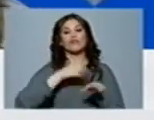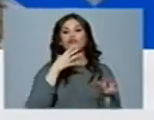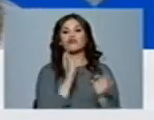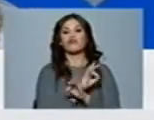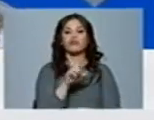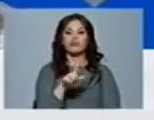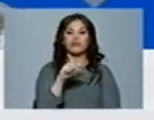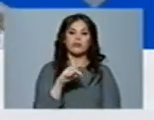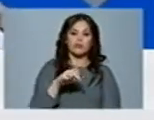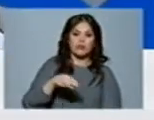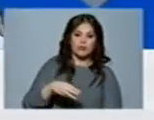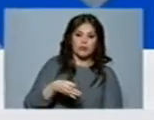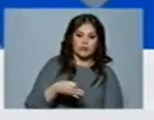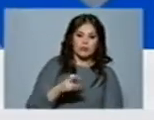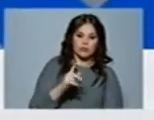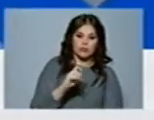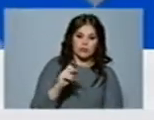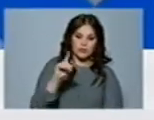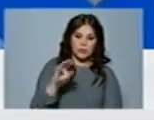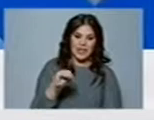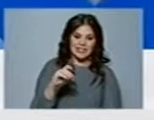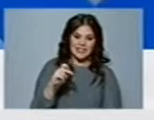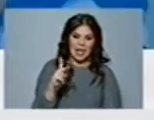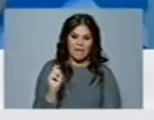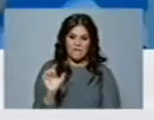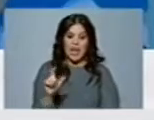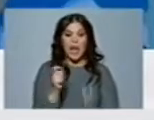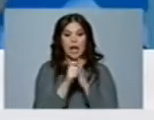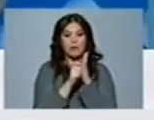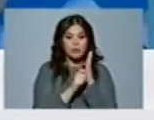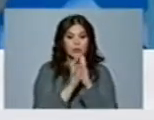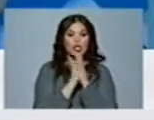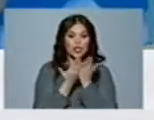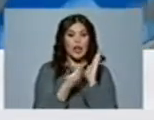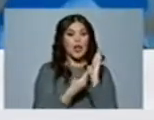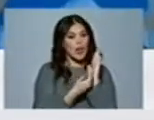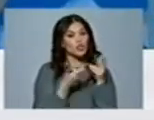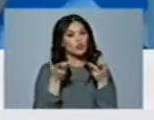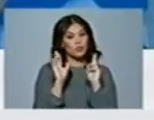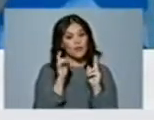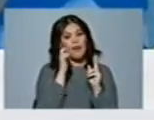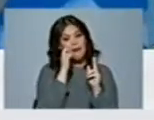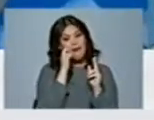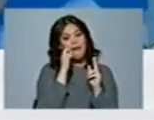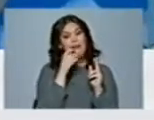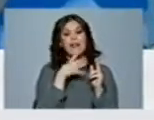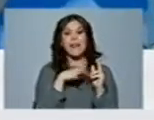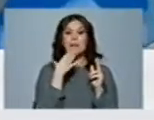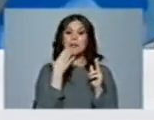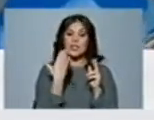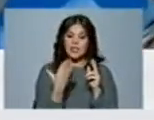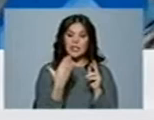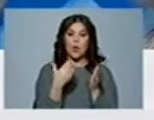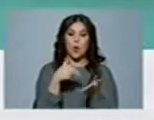lampreia, de lampreia e sável. Esta agenda está disponível para quem recorrer a qualquer posto